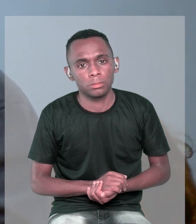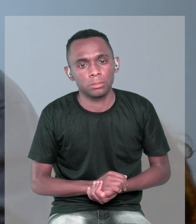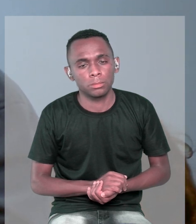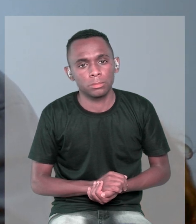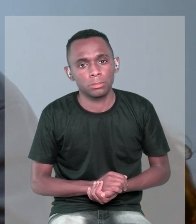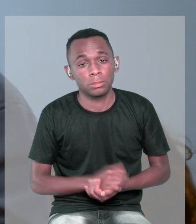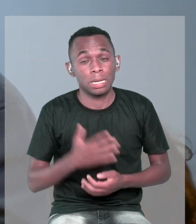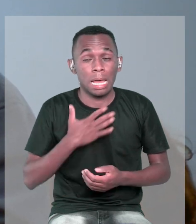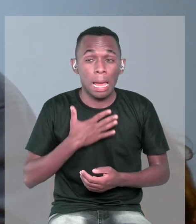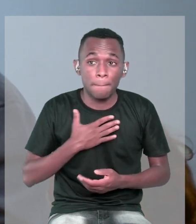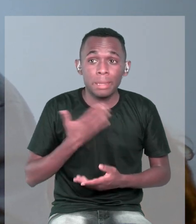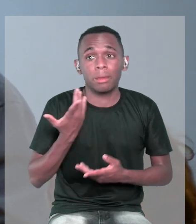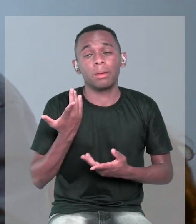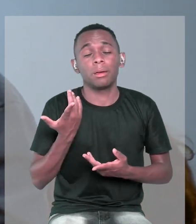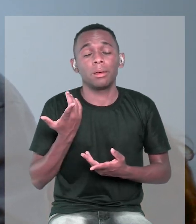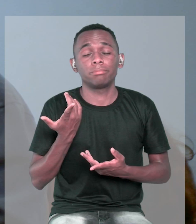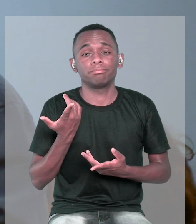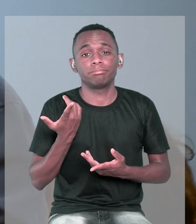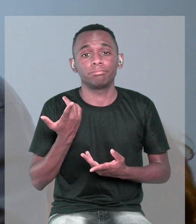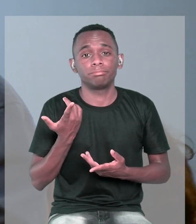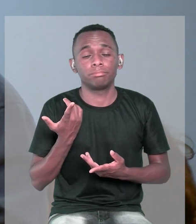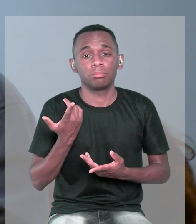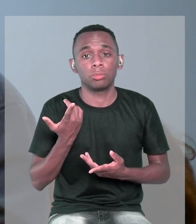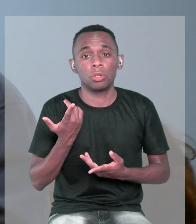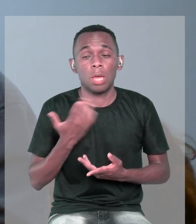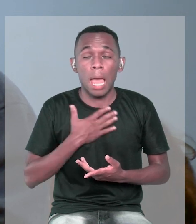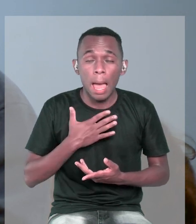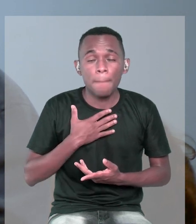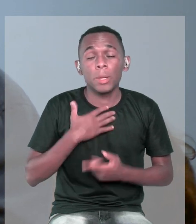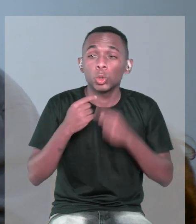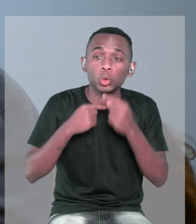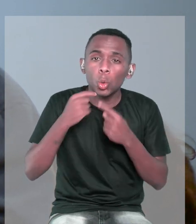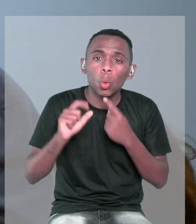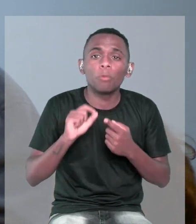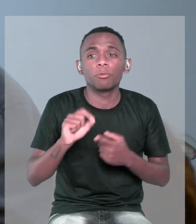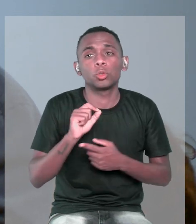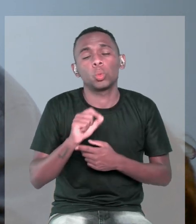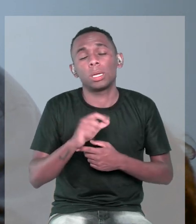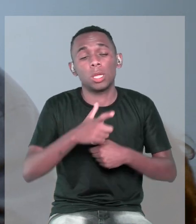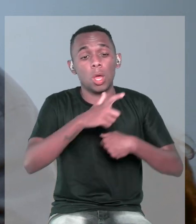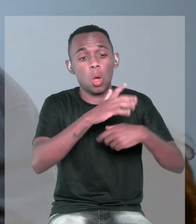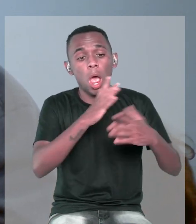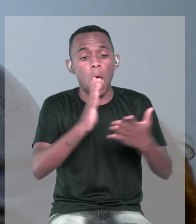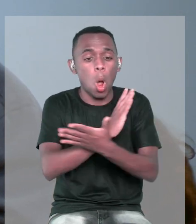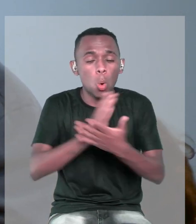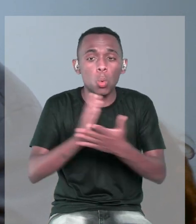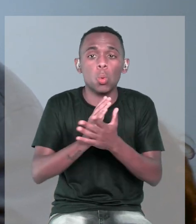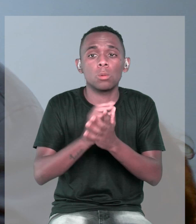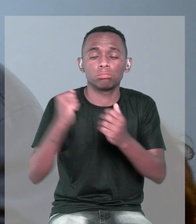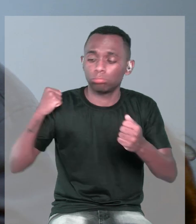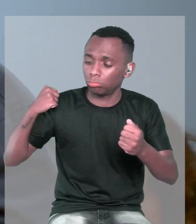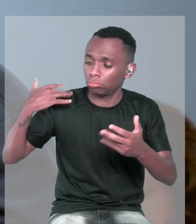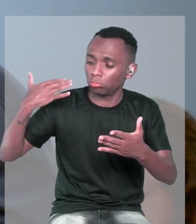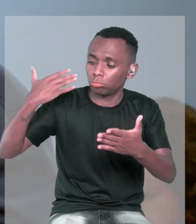A minha questão é um pouco sobre quando ou se em algum momento histórico